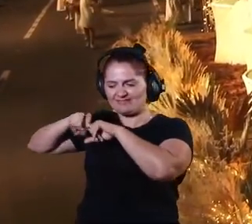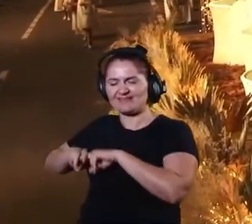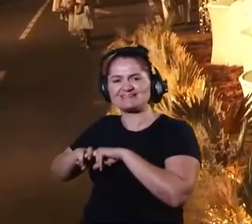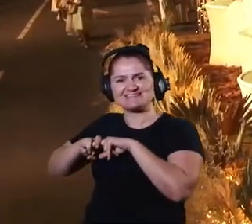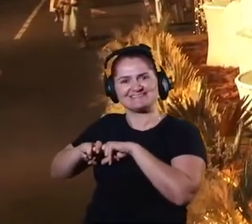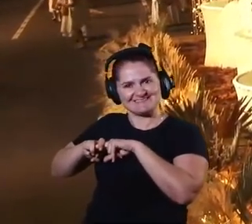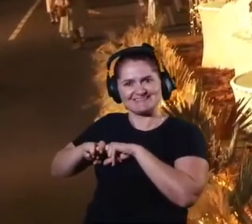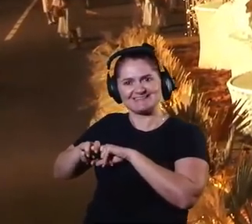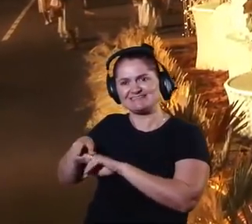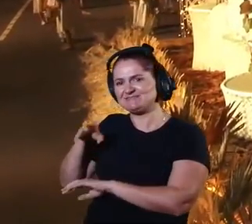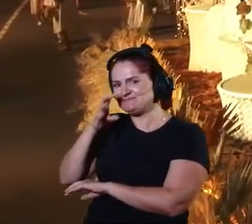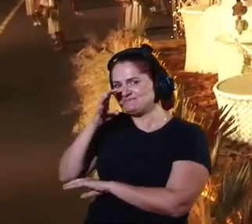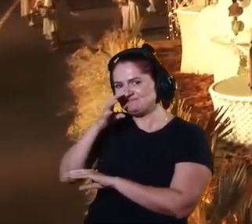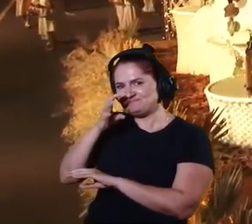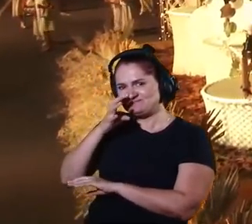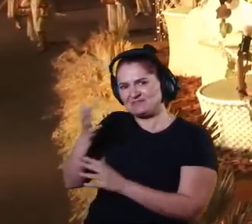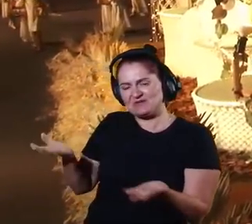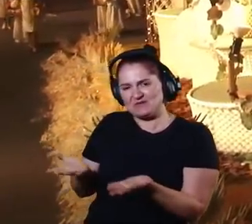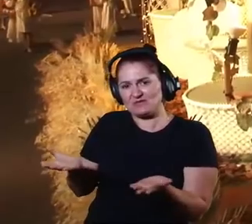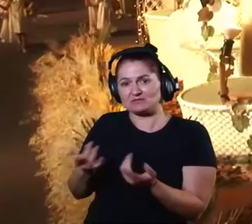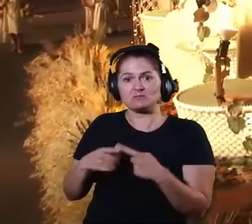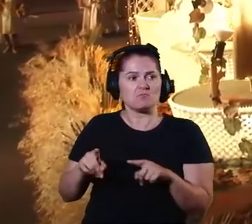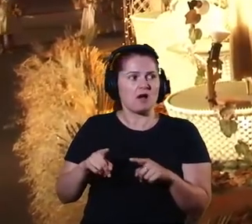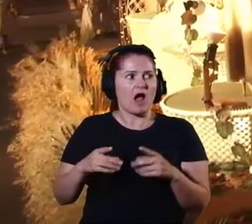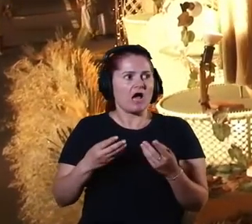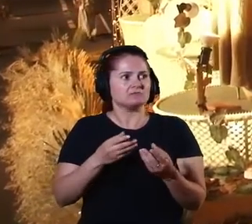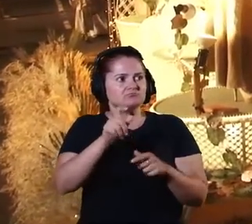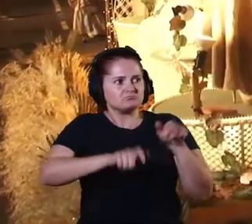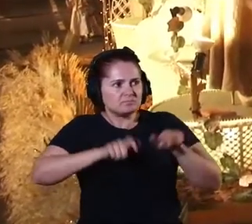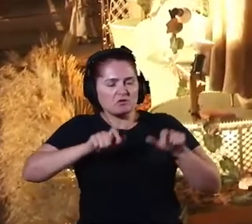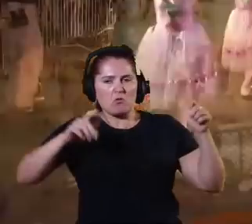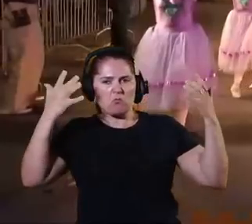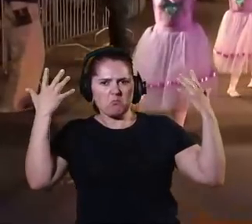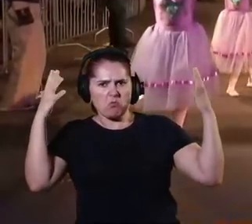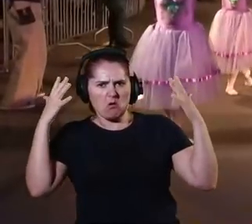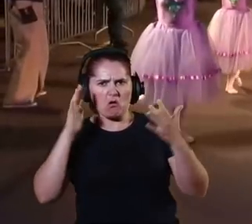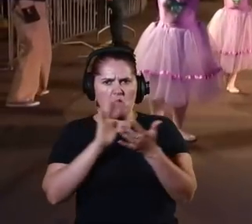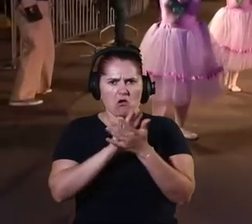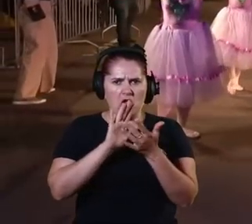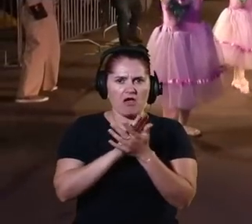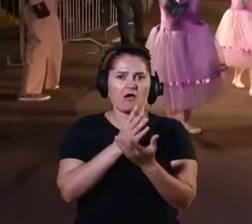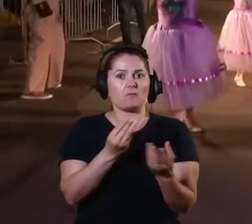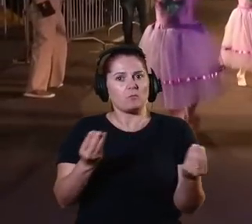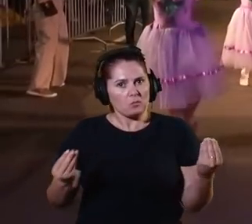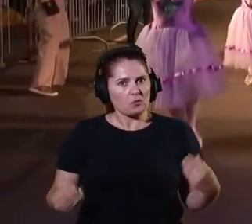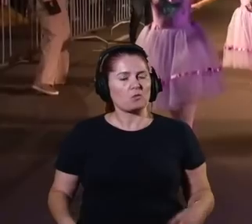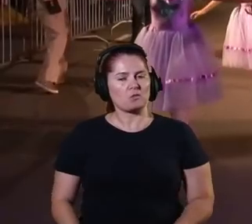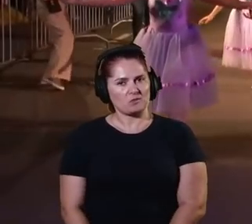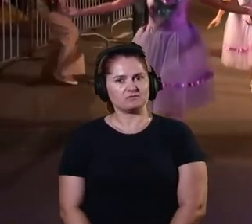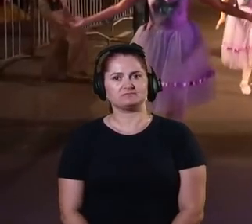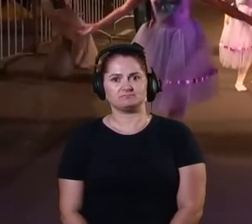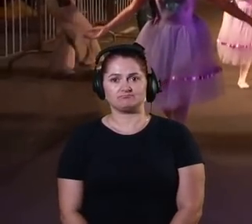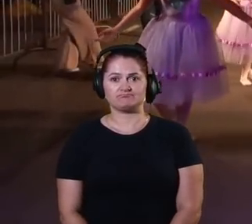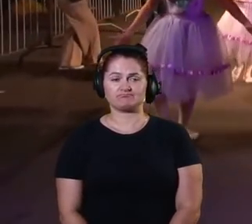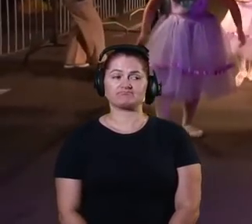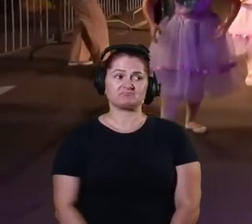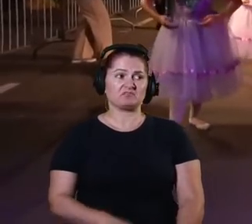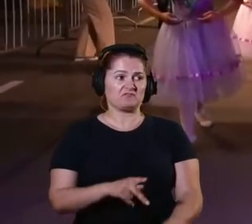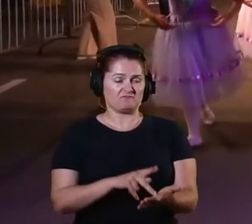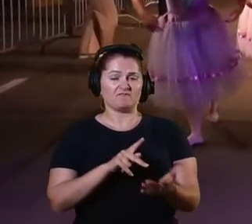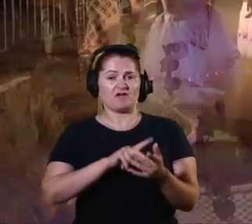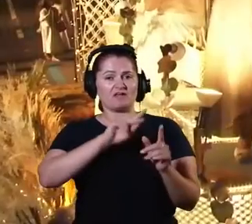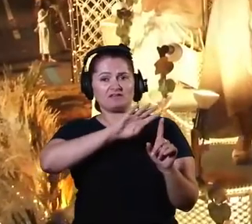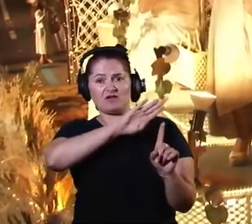outros tempos, mas que foi aqui muito aclamada pelo público. Exatamente. E essa é uma grande